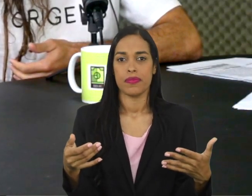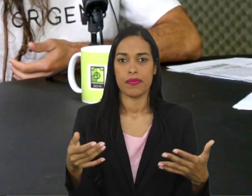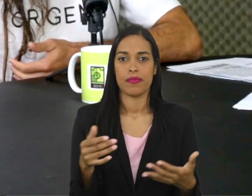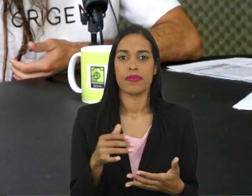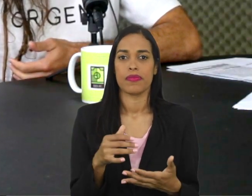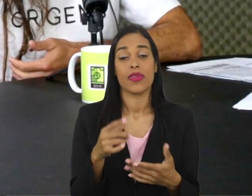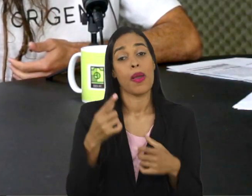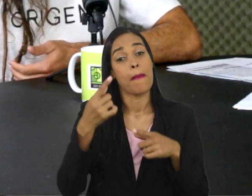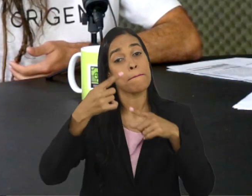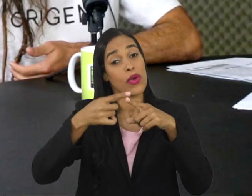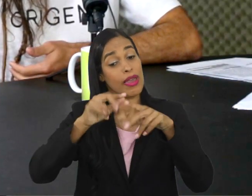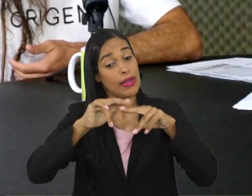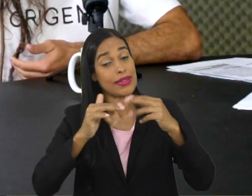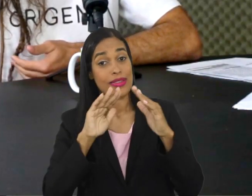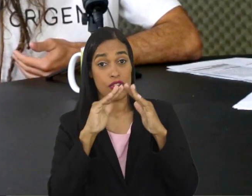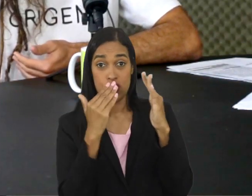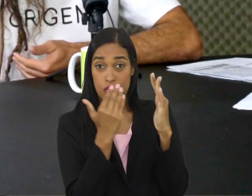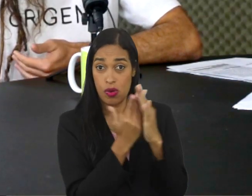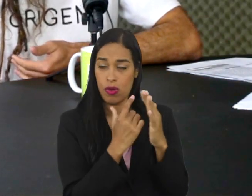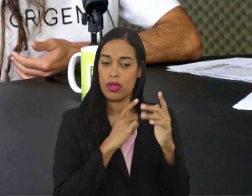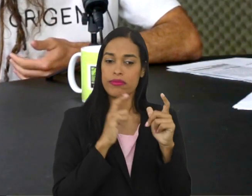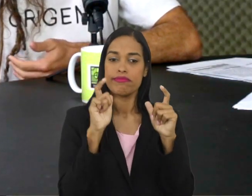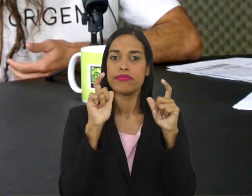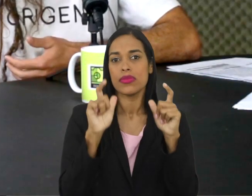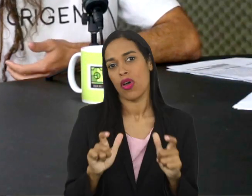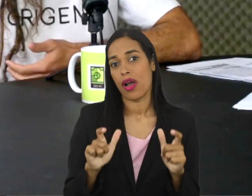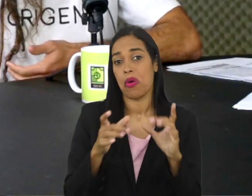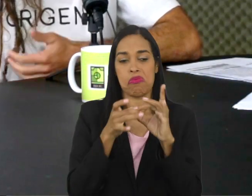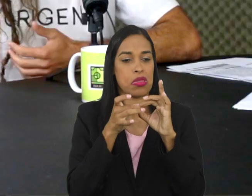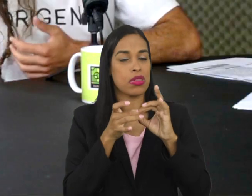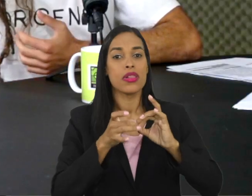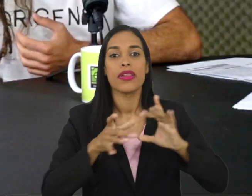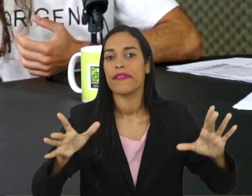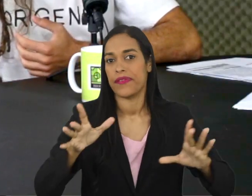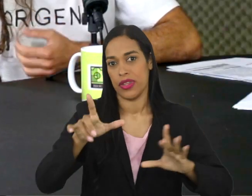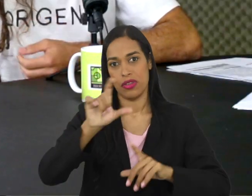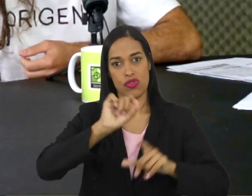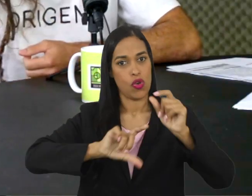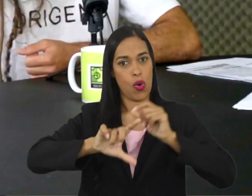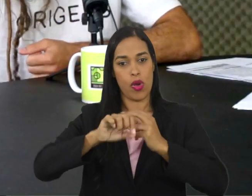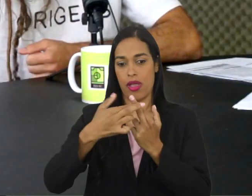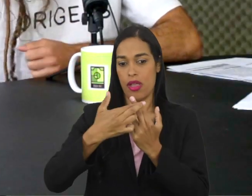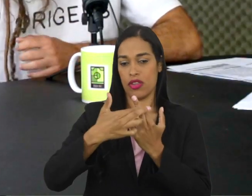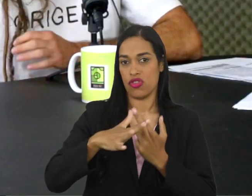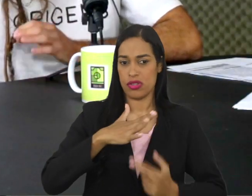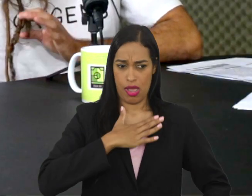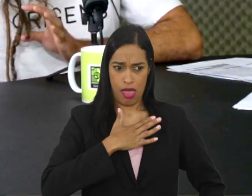justamente pelo fato da escola ser um ambiente laico, eu